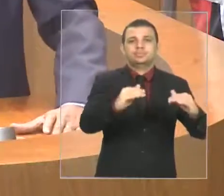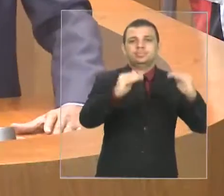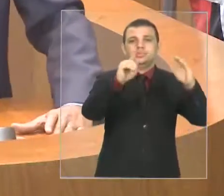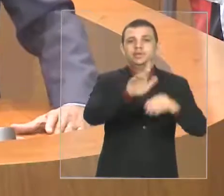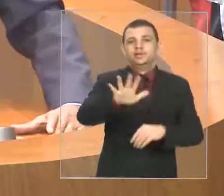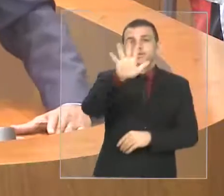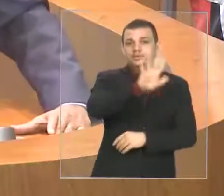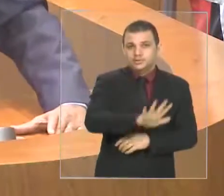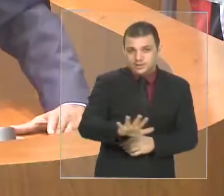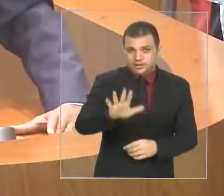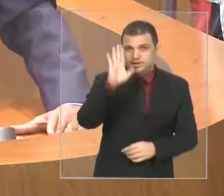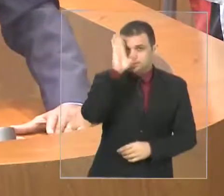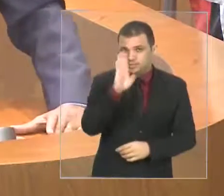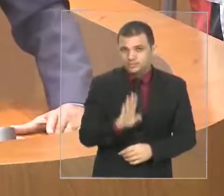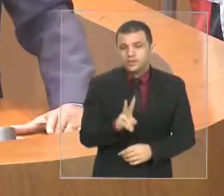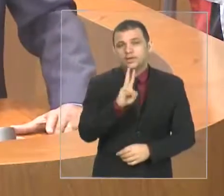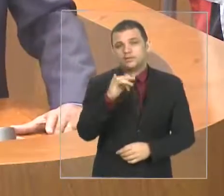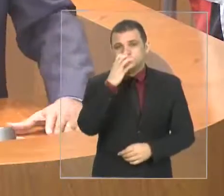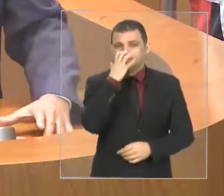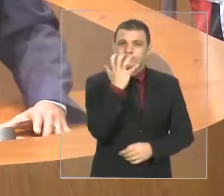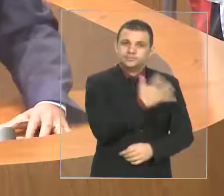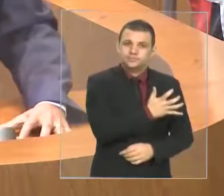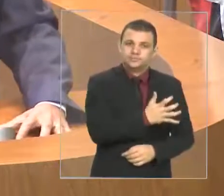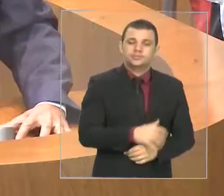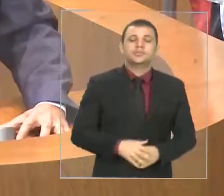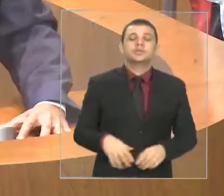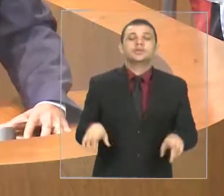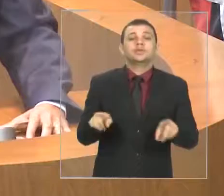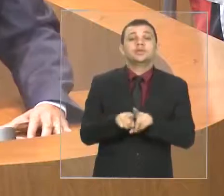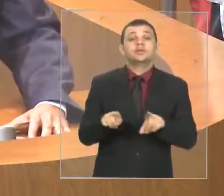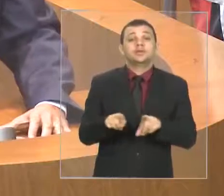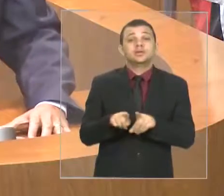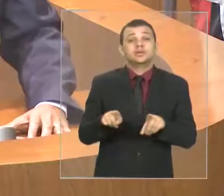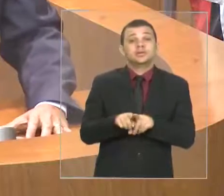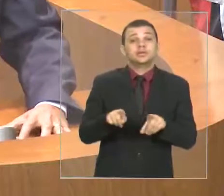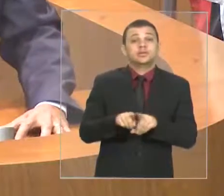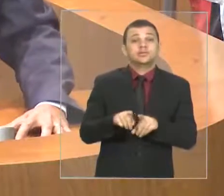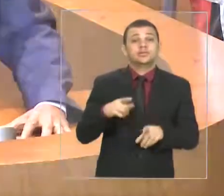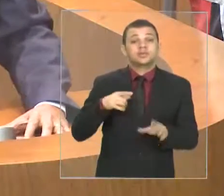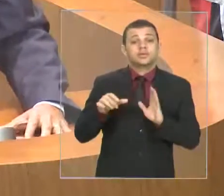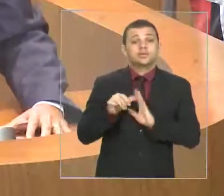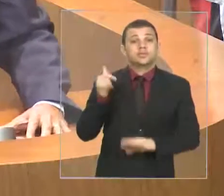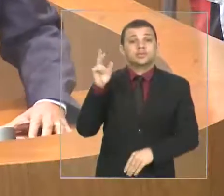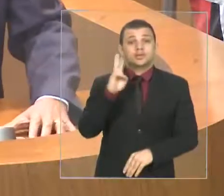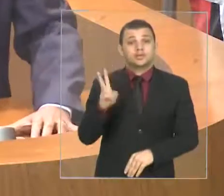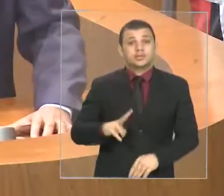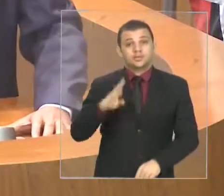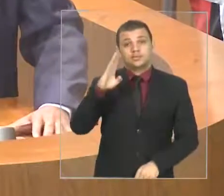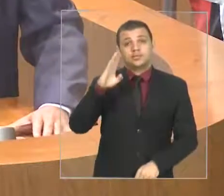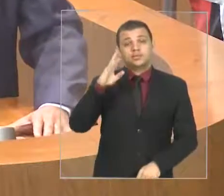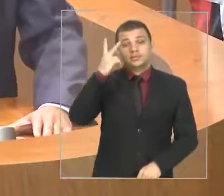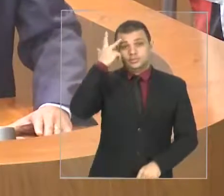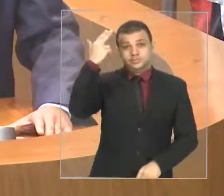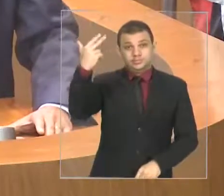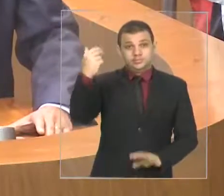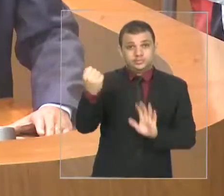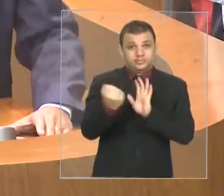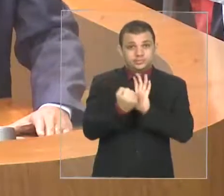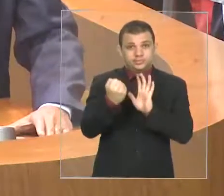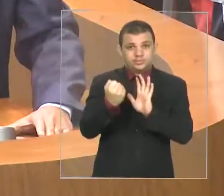Procuradoria-Geral da República. E denunciado pela primeira vez na história do nosso